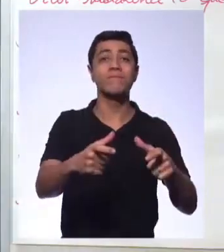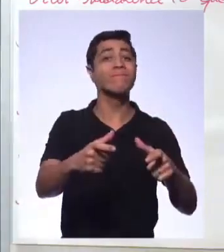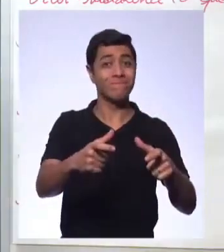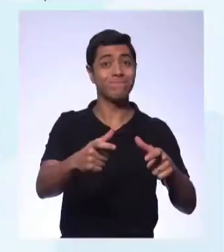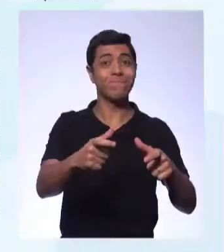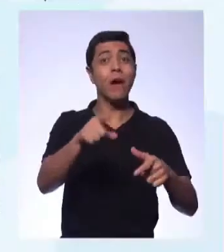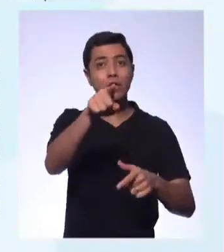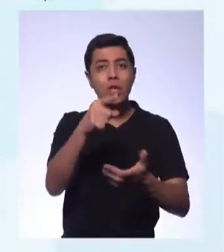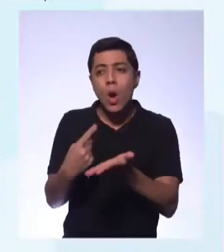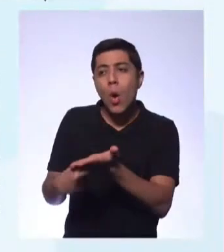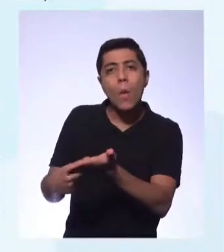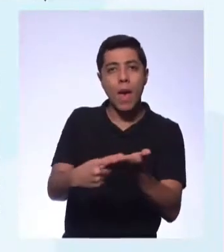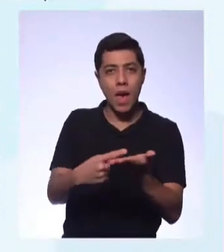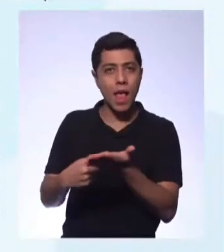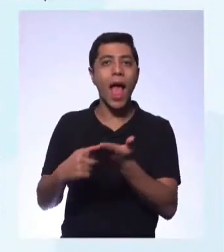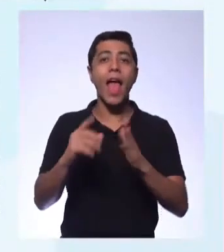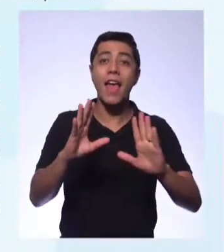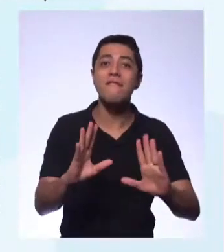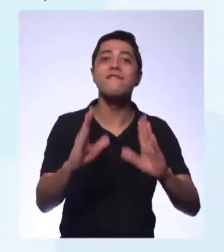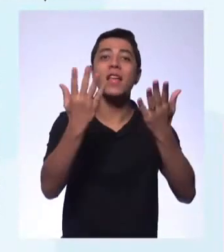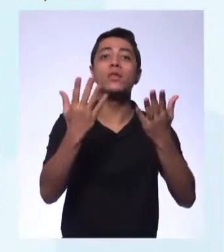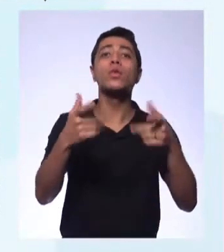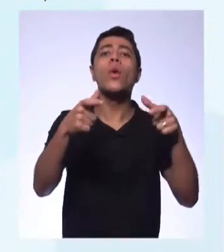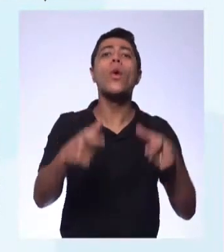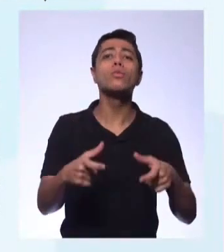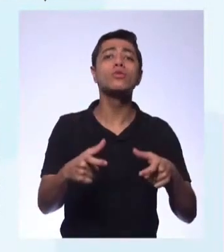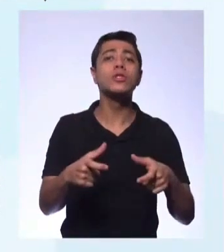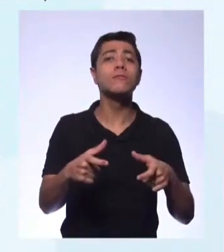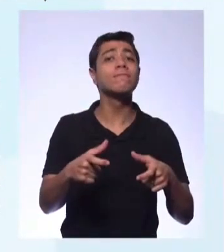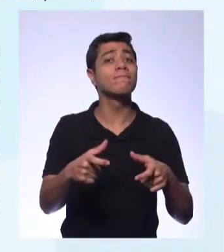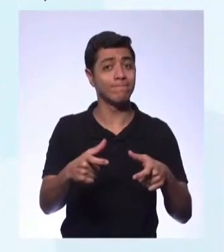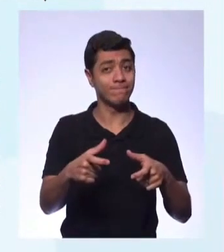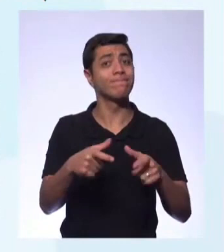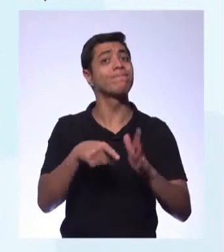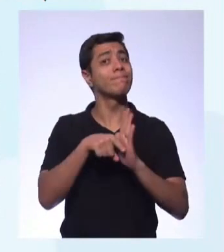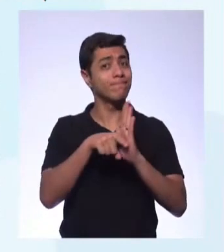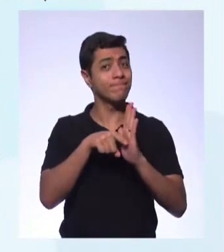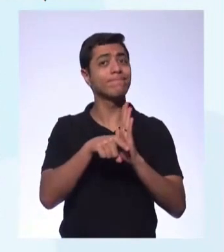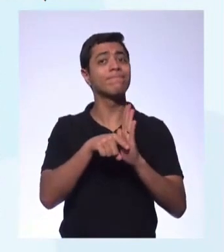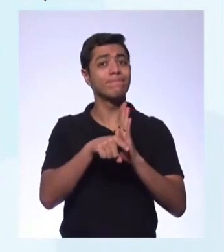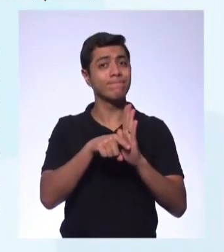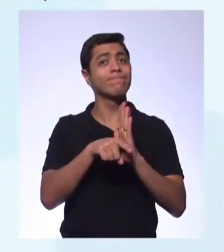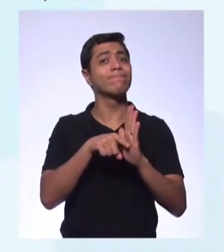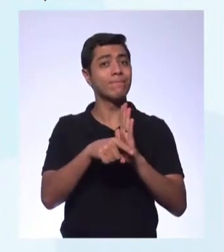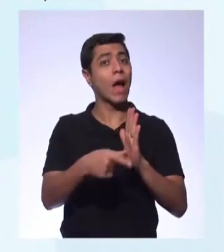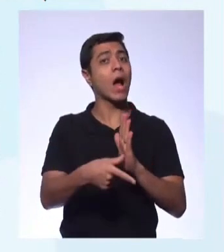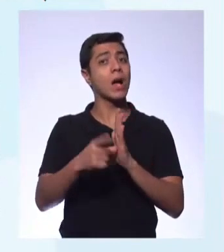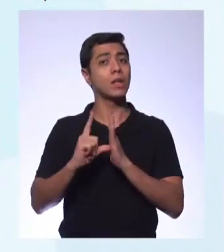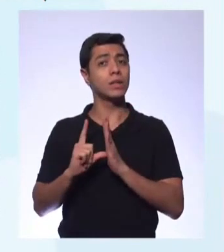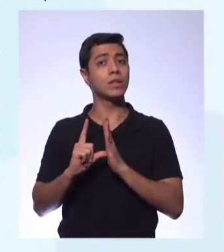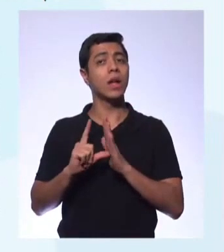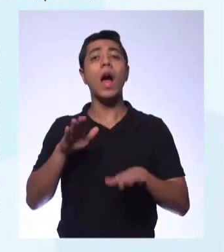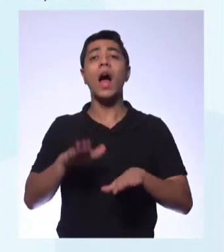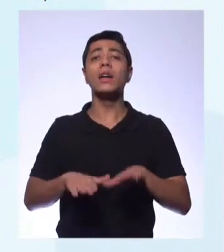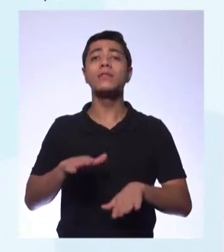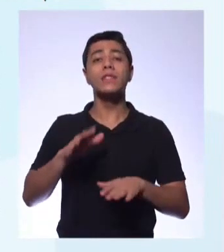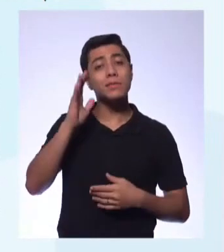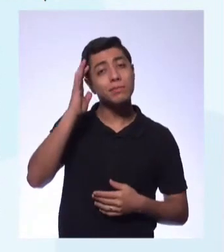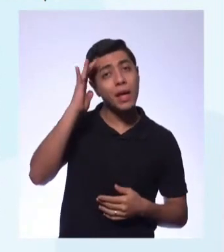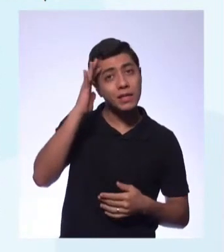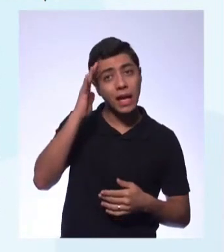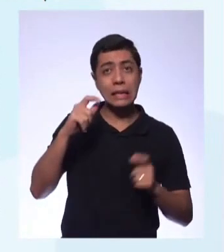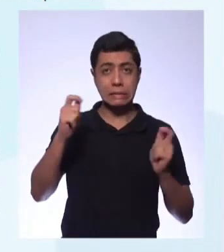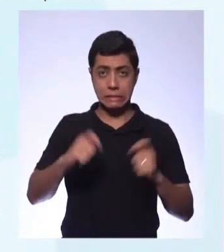isso, vocês devem considerar uma série de viabilidades de acesso, a possibilidade de portas, portões, a